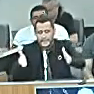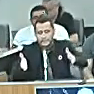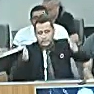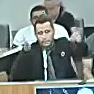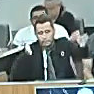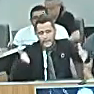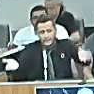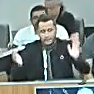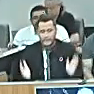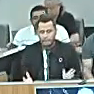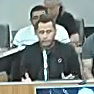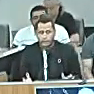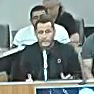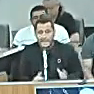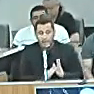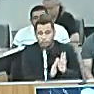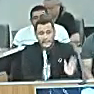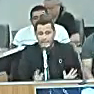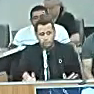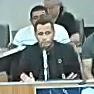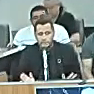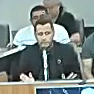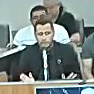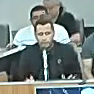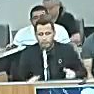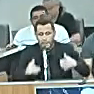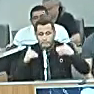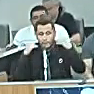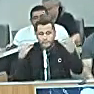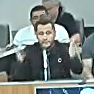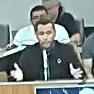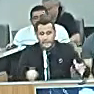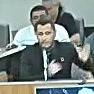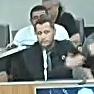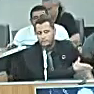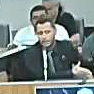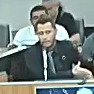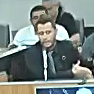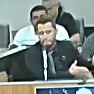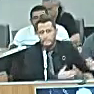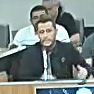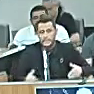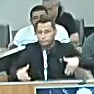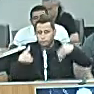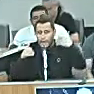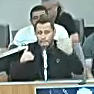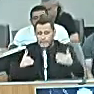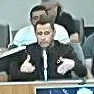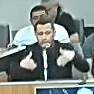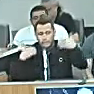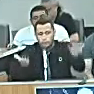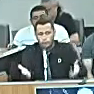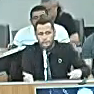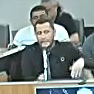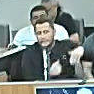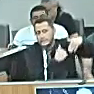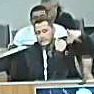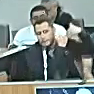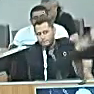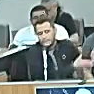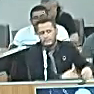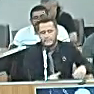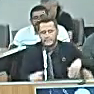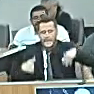clássica classe seu apoio a ela vai mudar o voto eu não tenho isso comigo não vou pra mim foi consequência que eu tive agora e se futuramente eu saí de novo